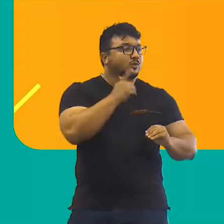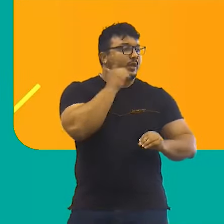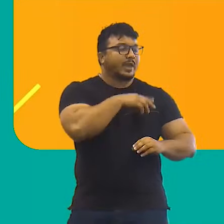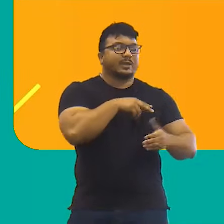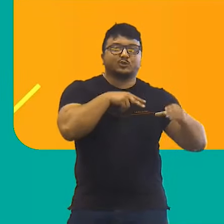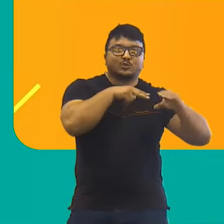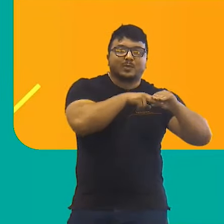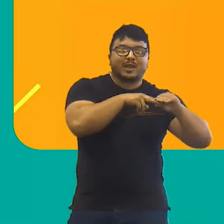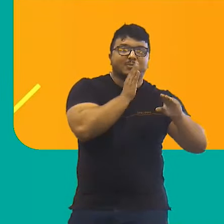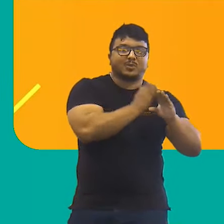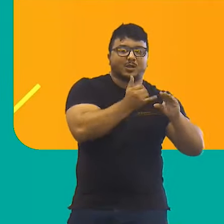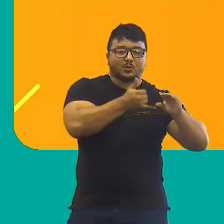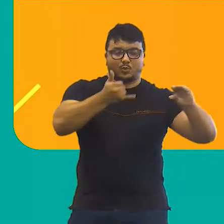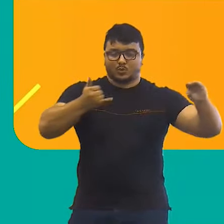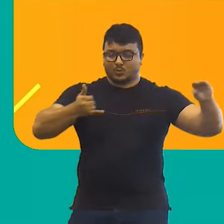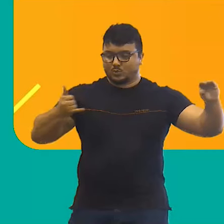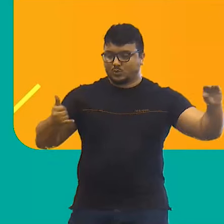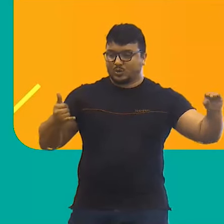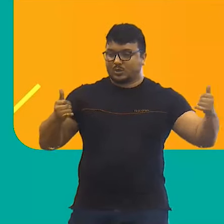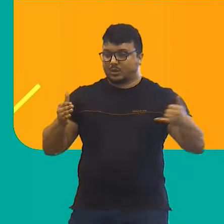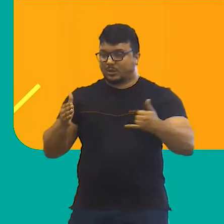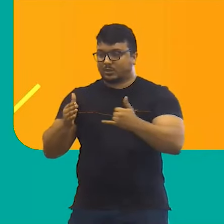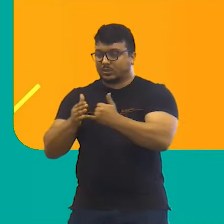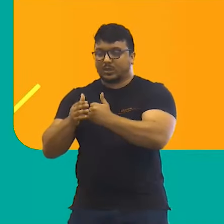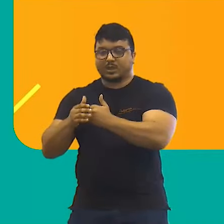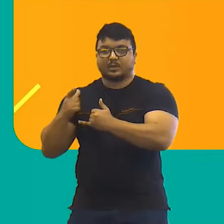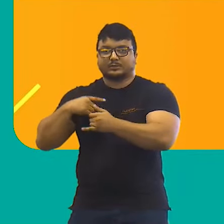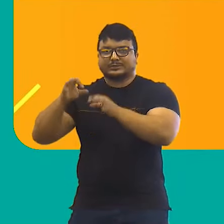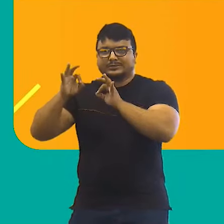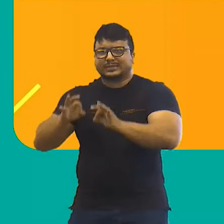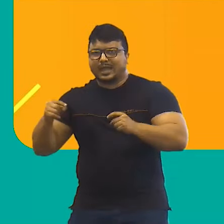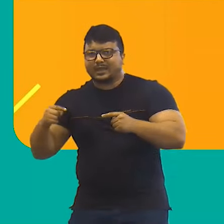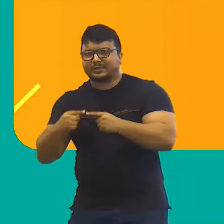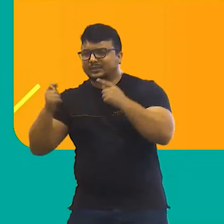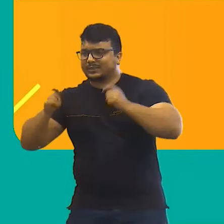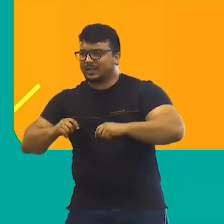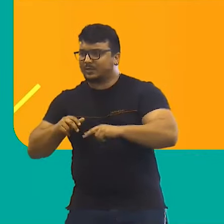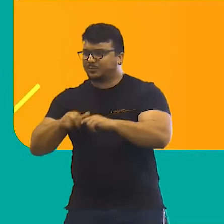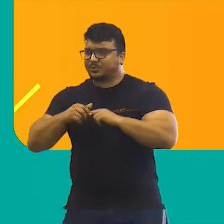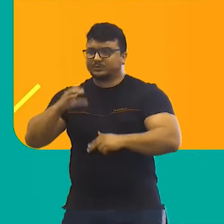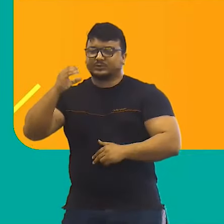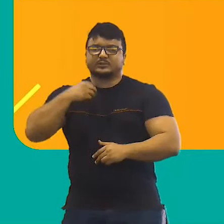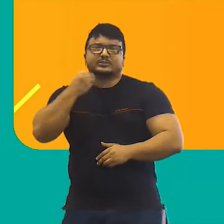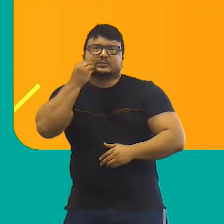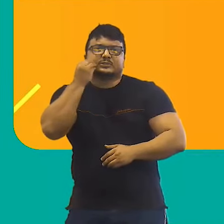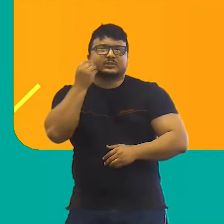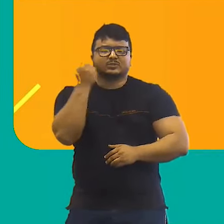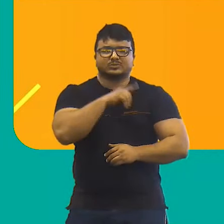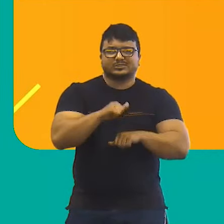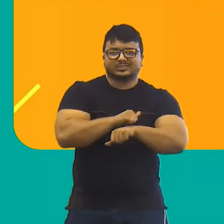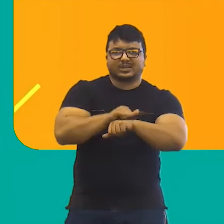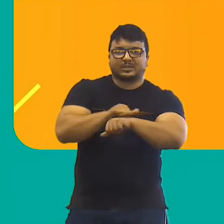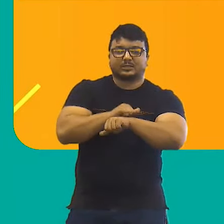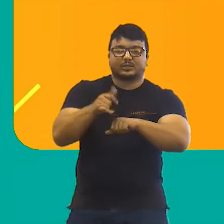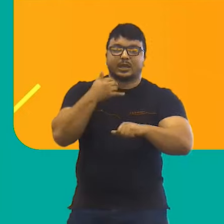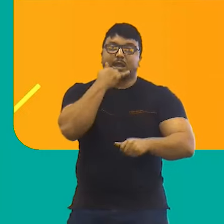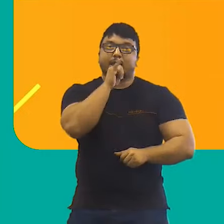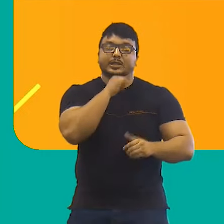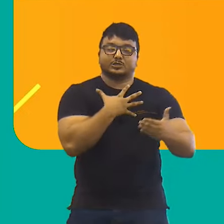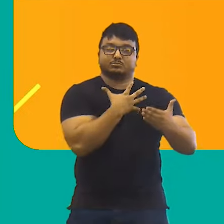que tem que percorrer fio, que vai encontrar o fio certo. Por isso, os cientistas tentaram desenvolver métodos de transmissão de